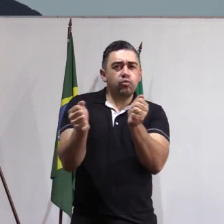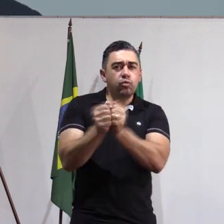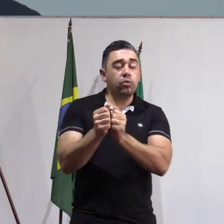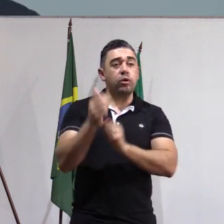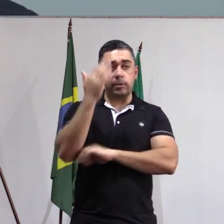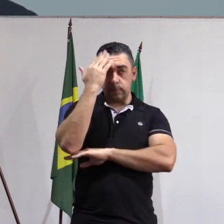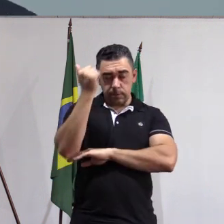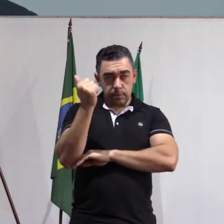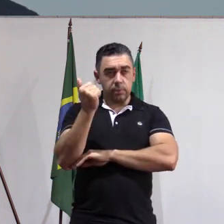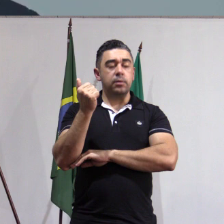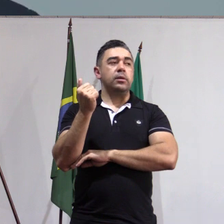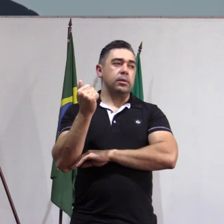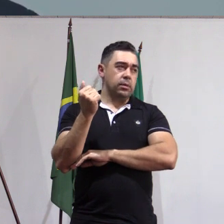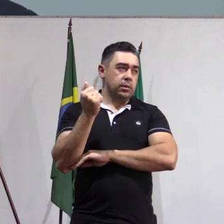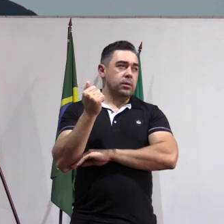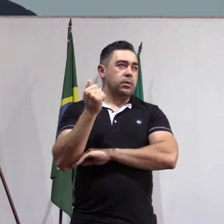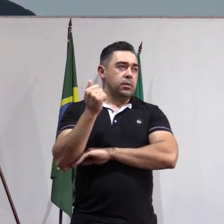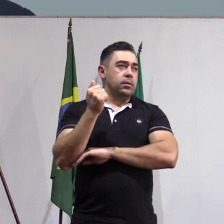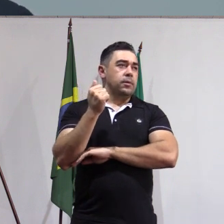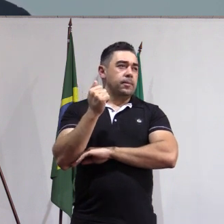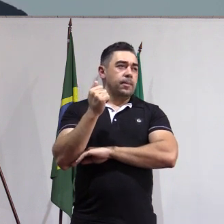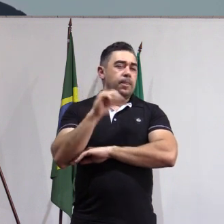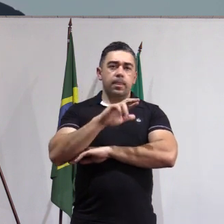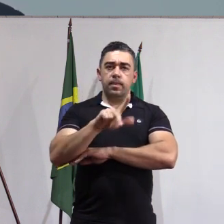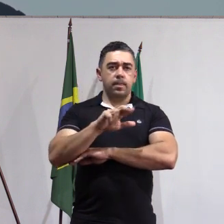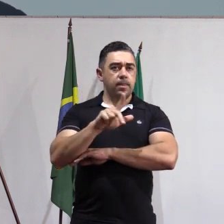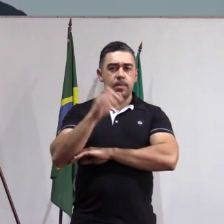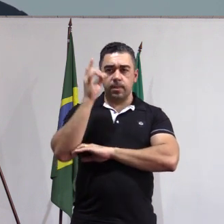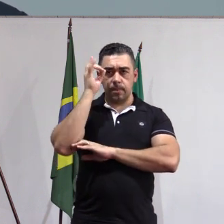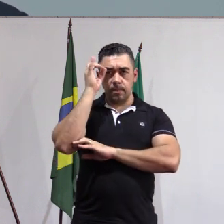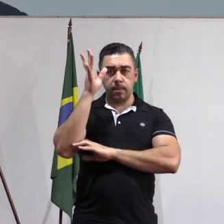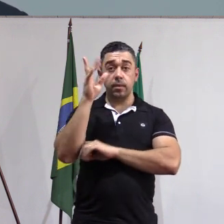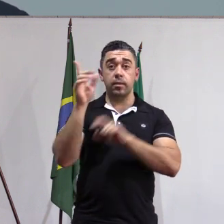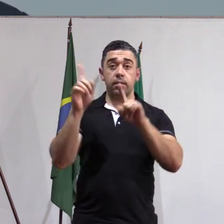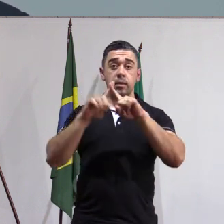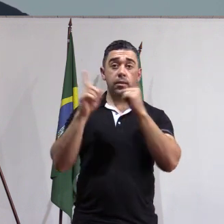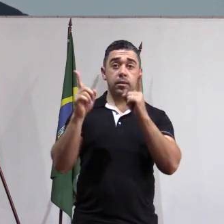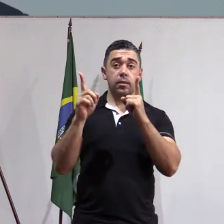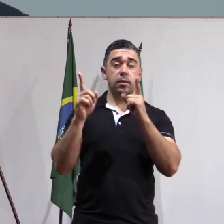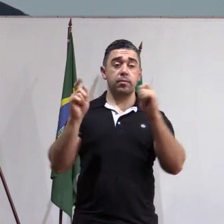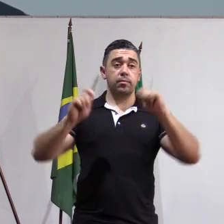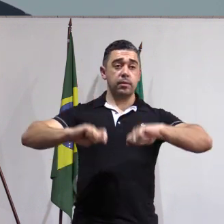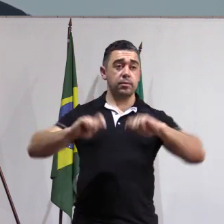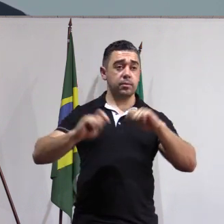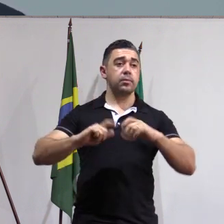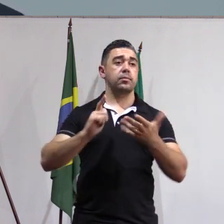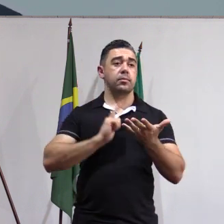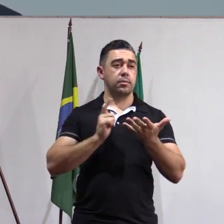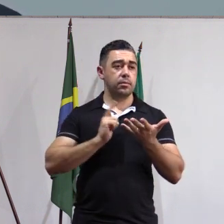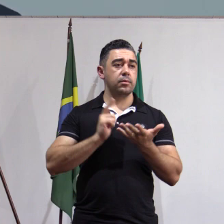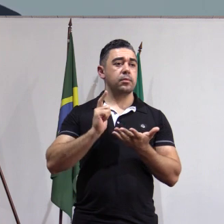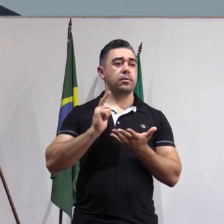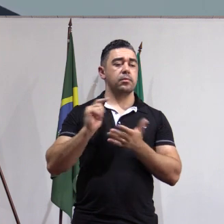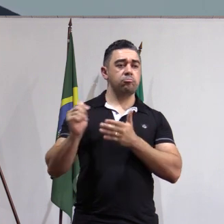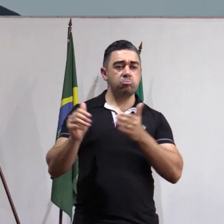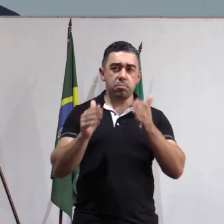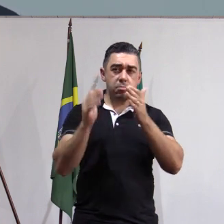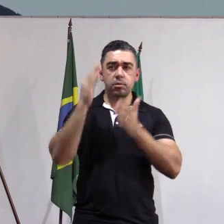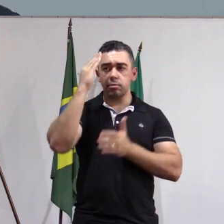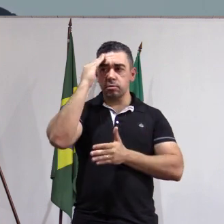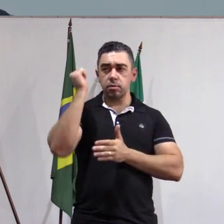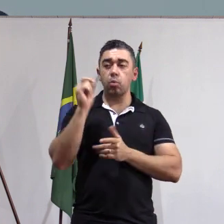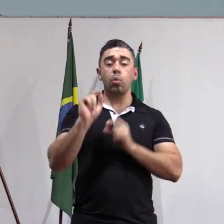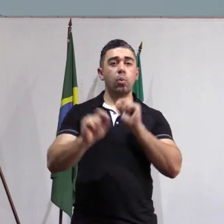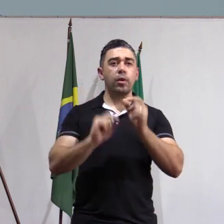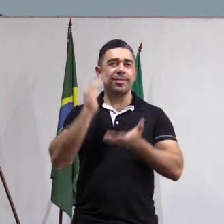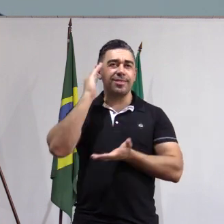que é um caminho, não é fácil, mas é um caminho que tem que ser percorrido e entende-se